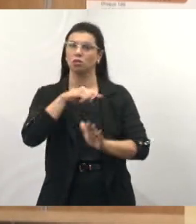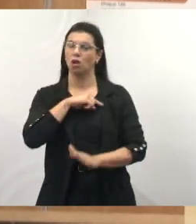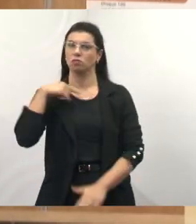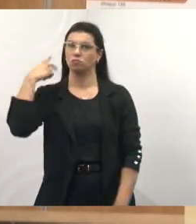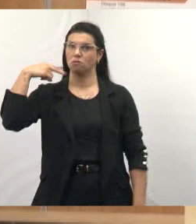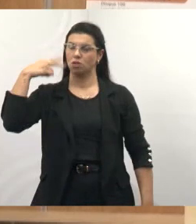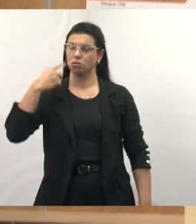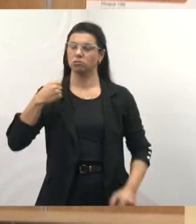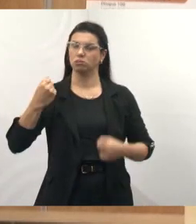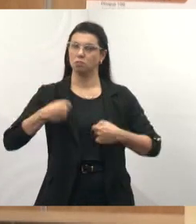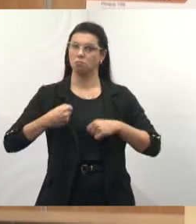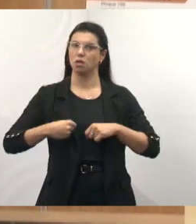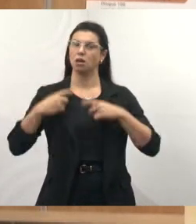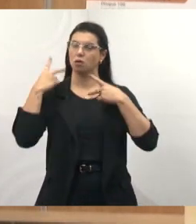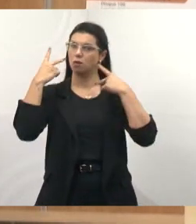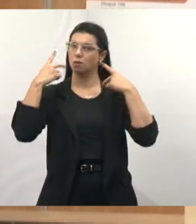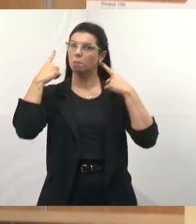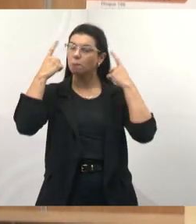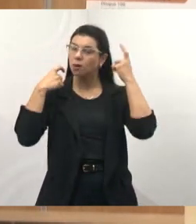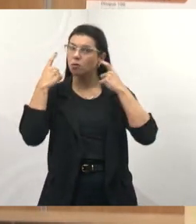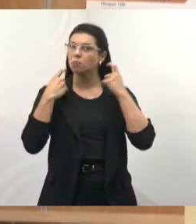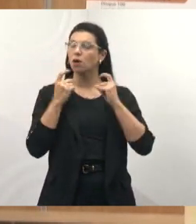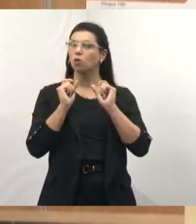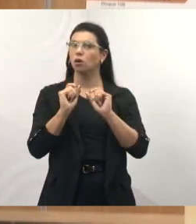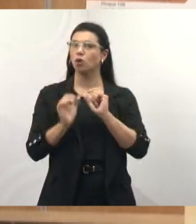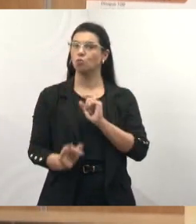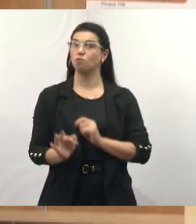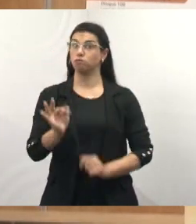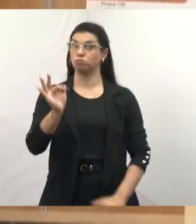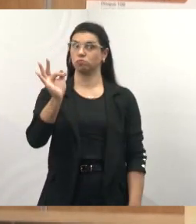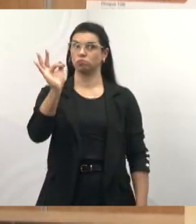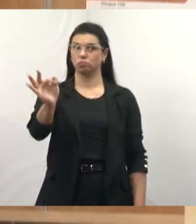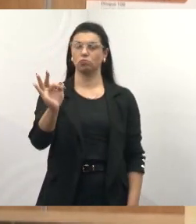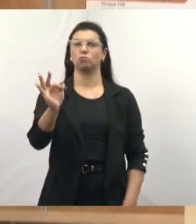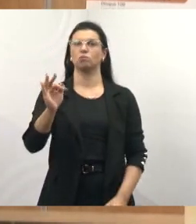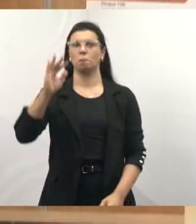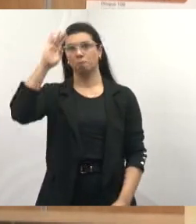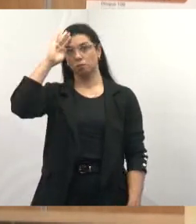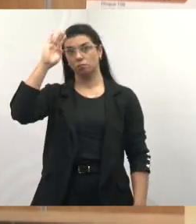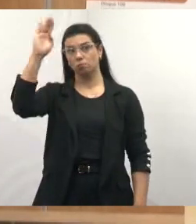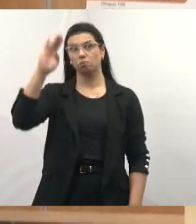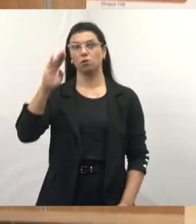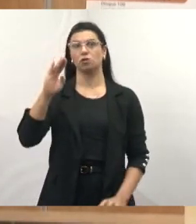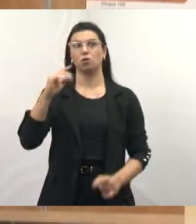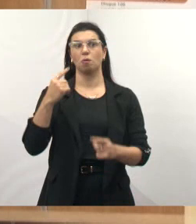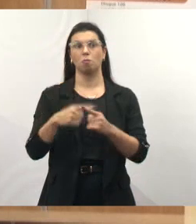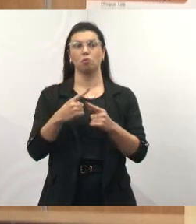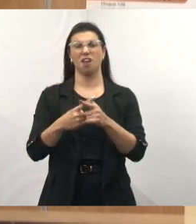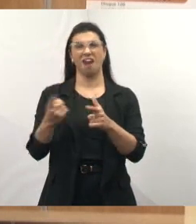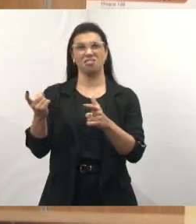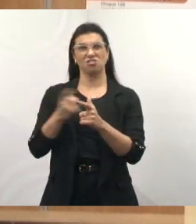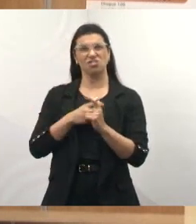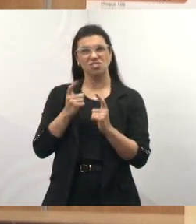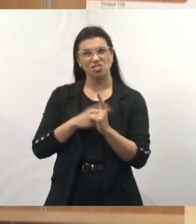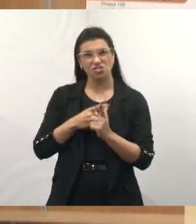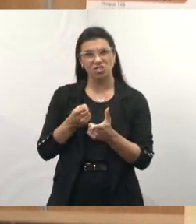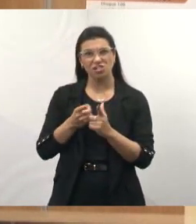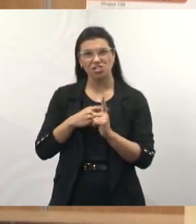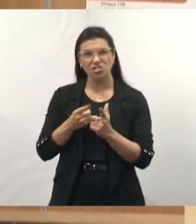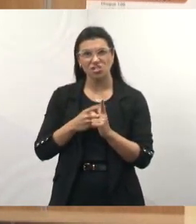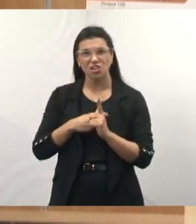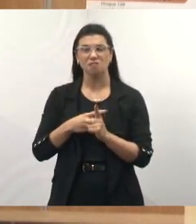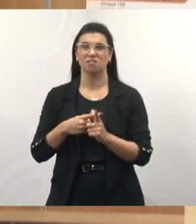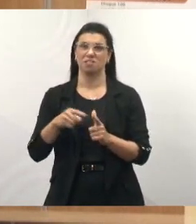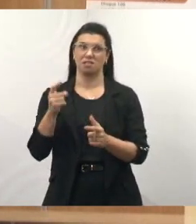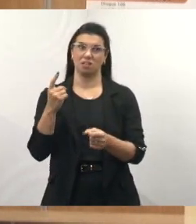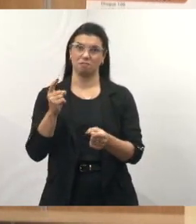temos que nos preocupar com o futuro, principalmente pelo endividamento da nossa cidade. E aí,